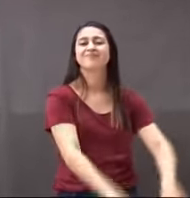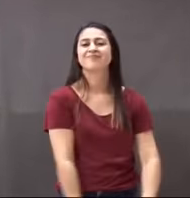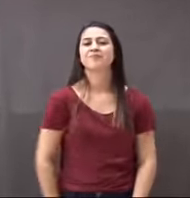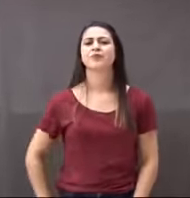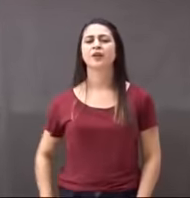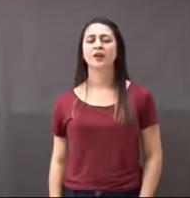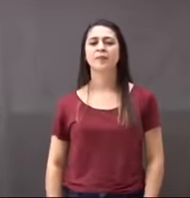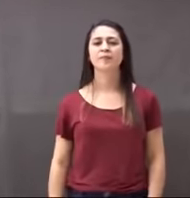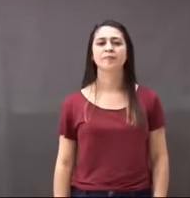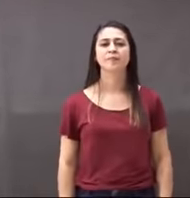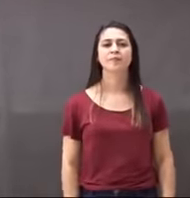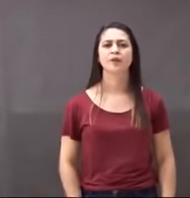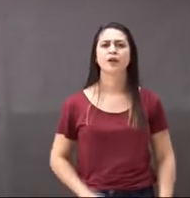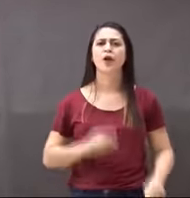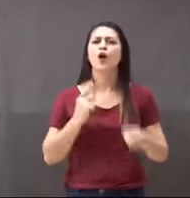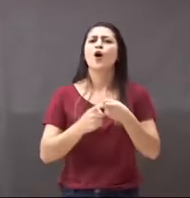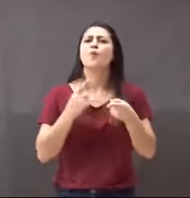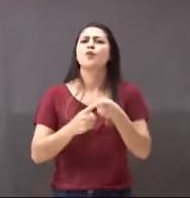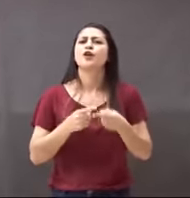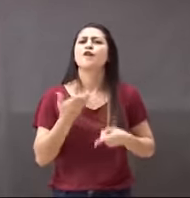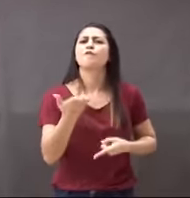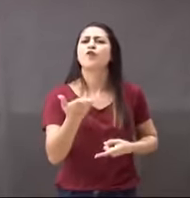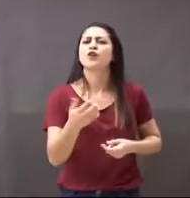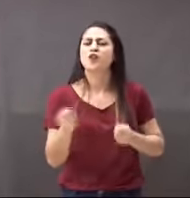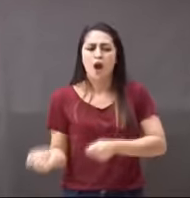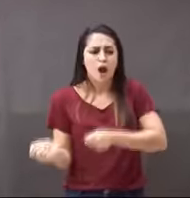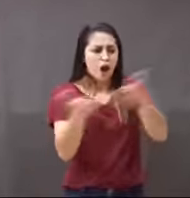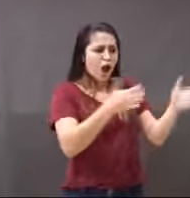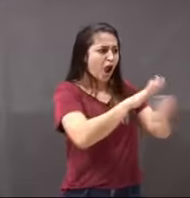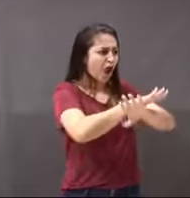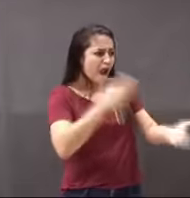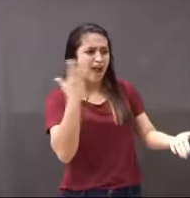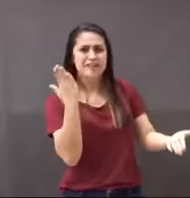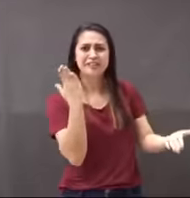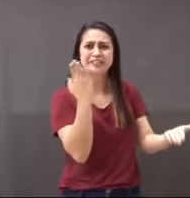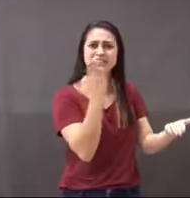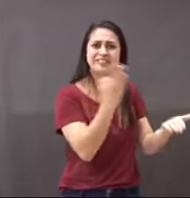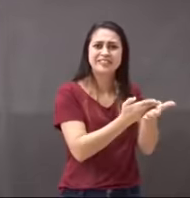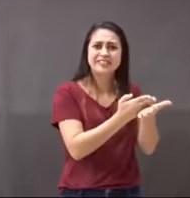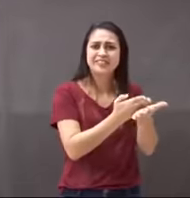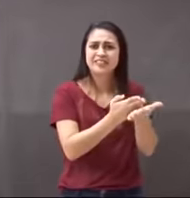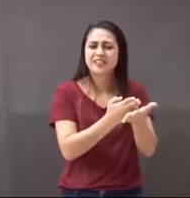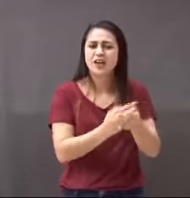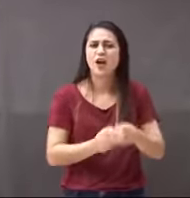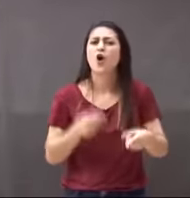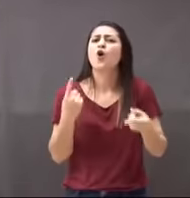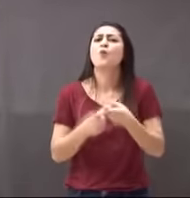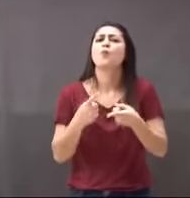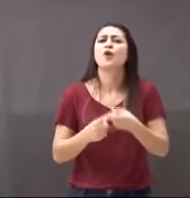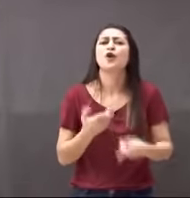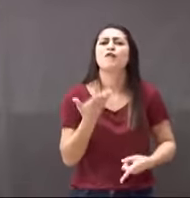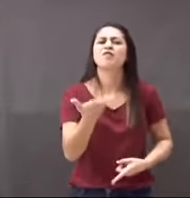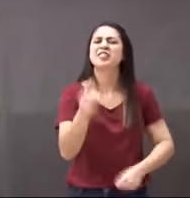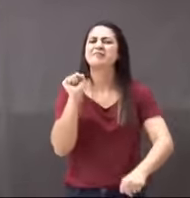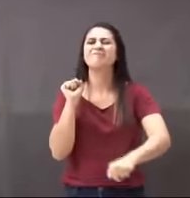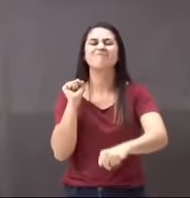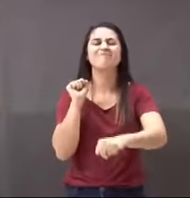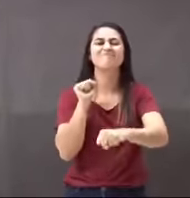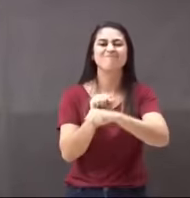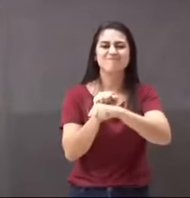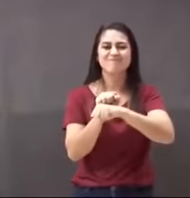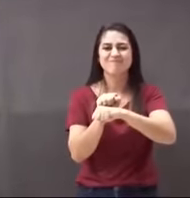Quem foi? Quem mandou largar a rede? Quem mandou você